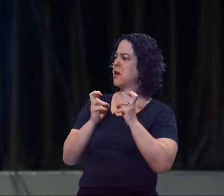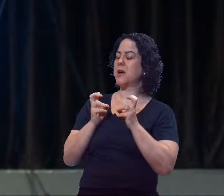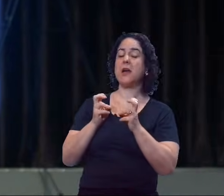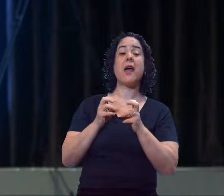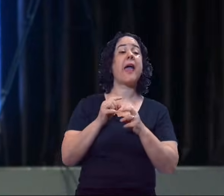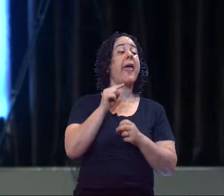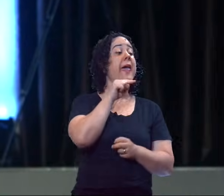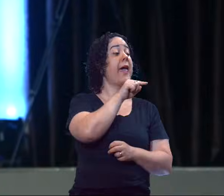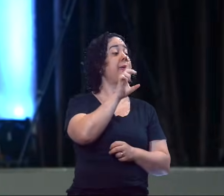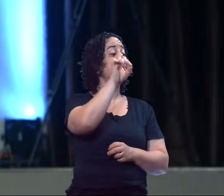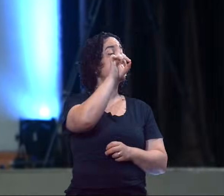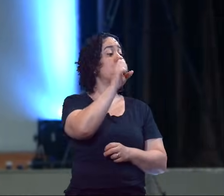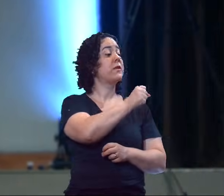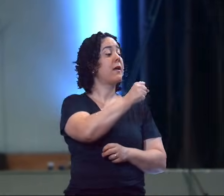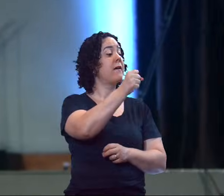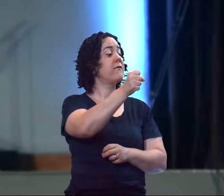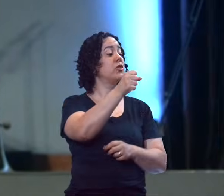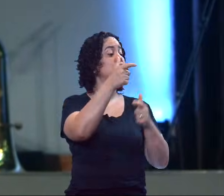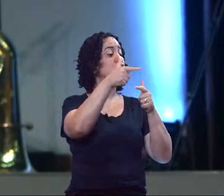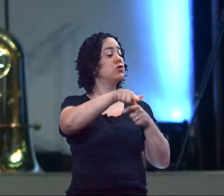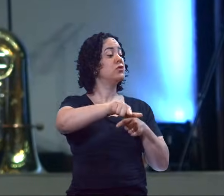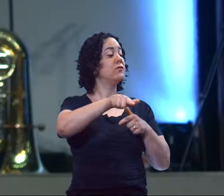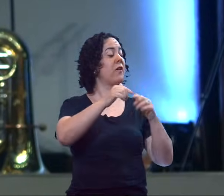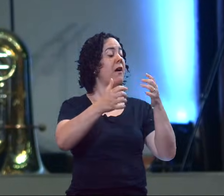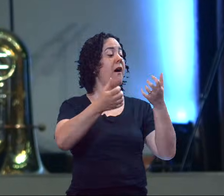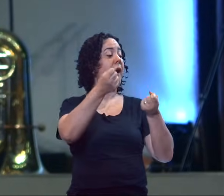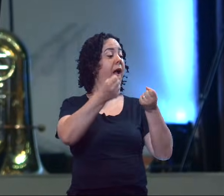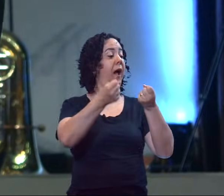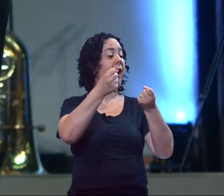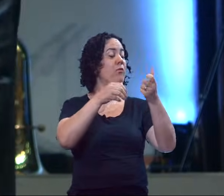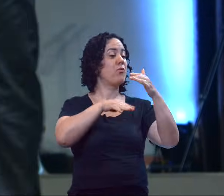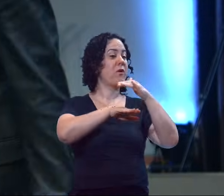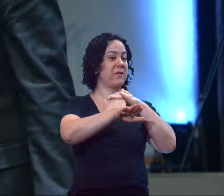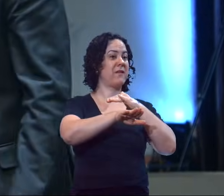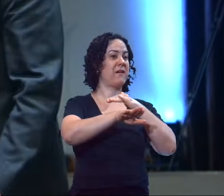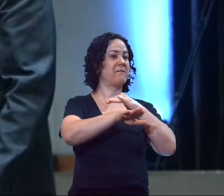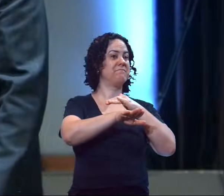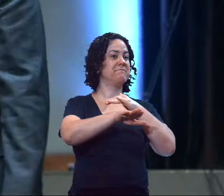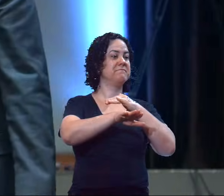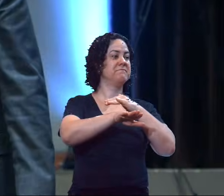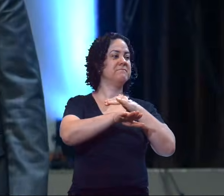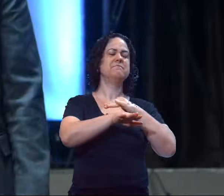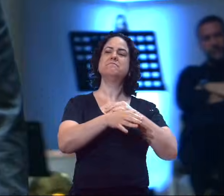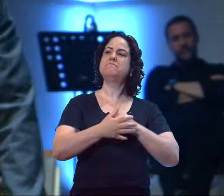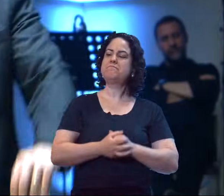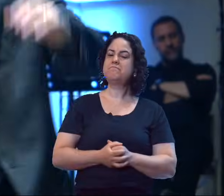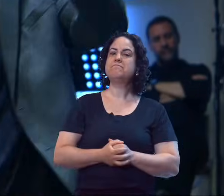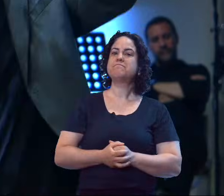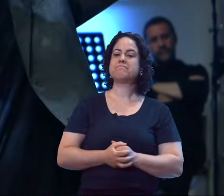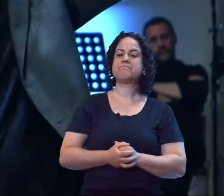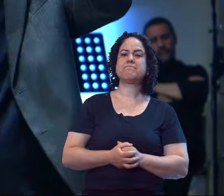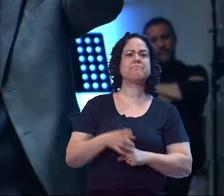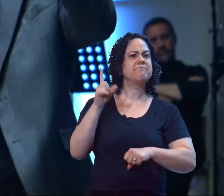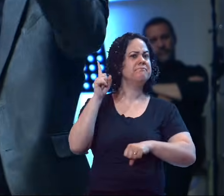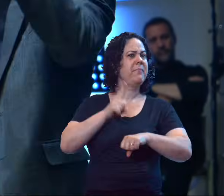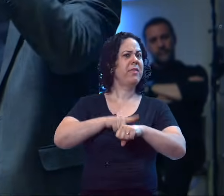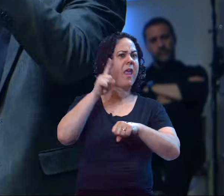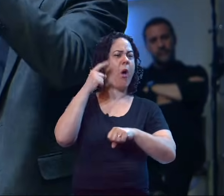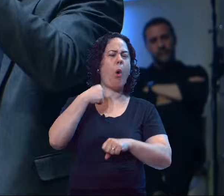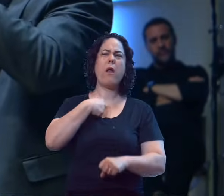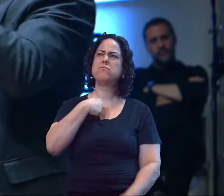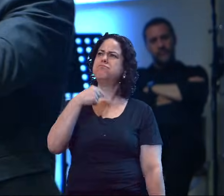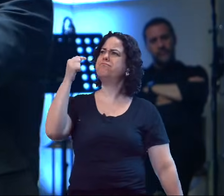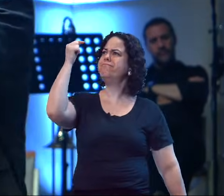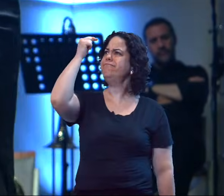falou: Deus está te levando de volta para a garagem. Ele disse isso. E aí na hora eu